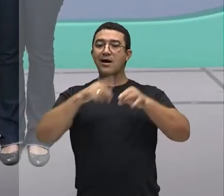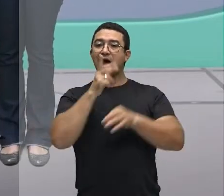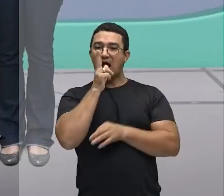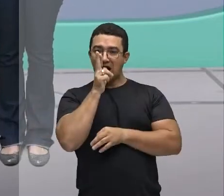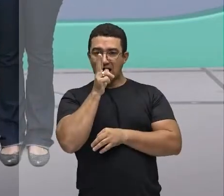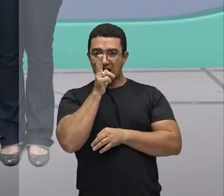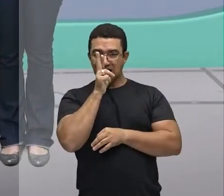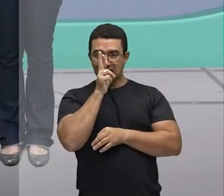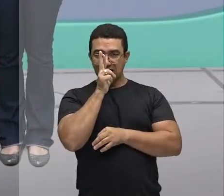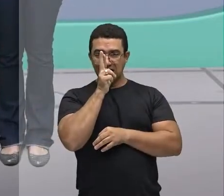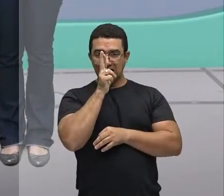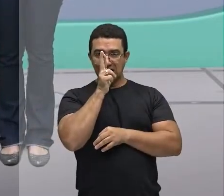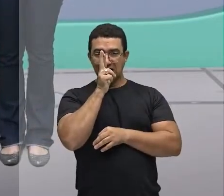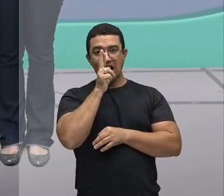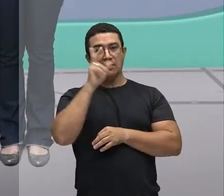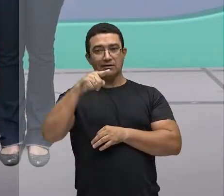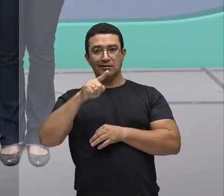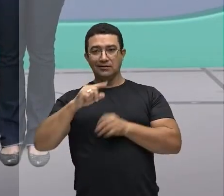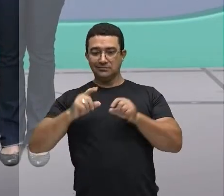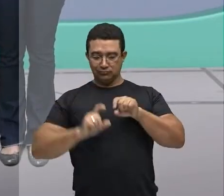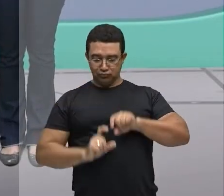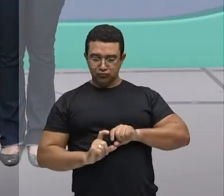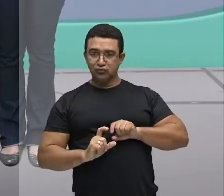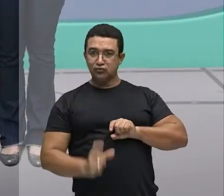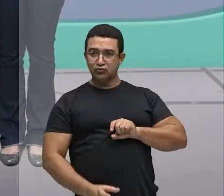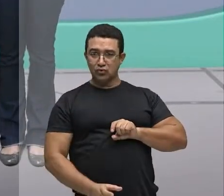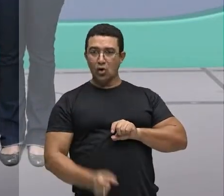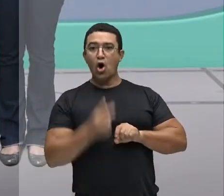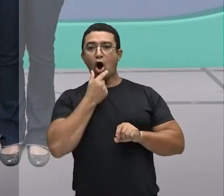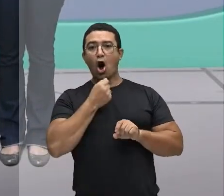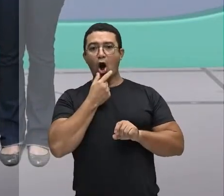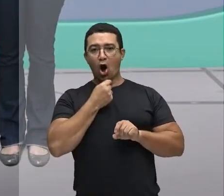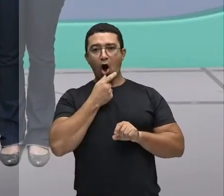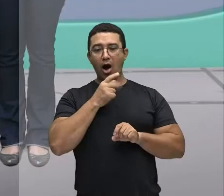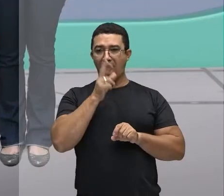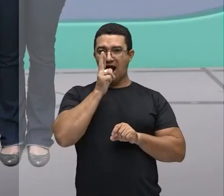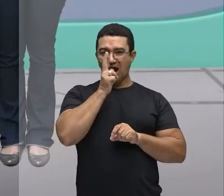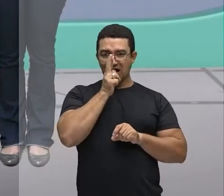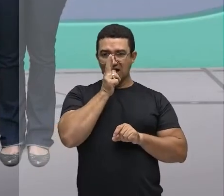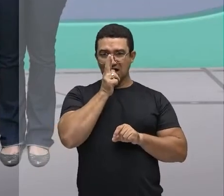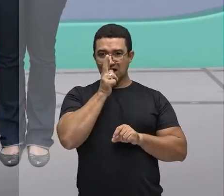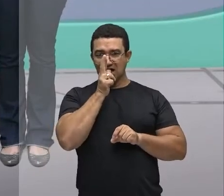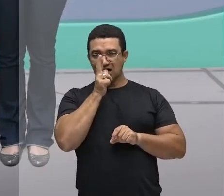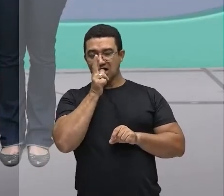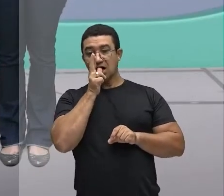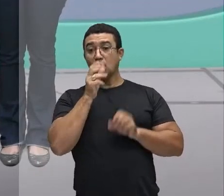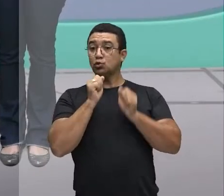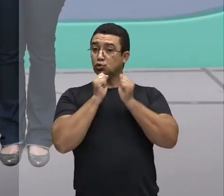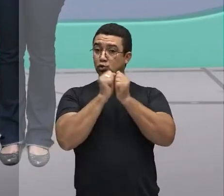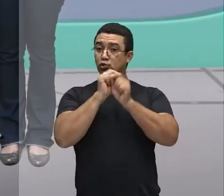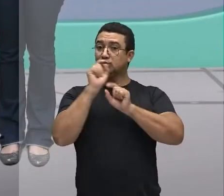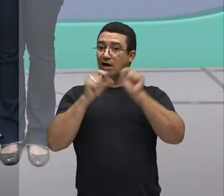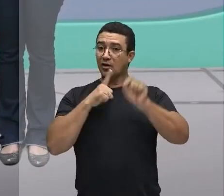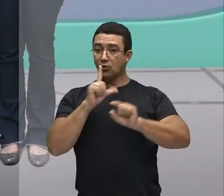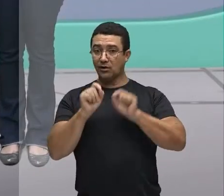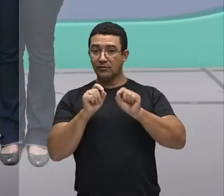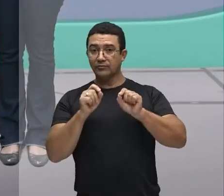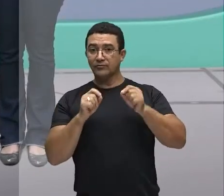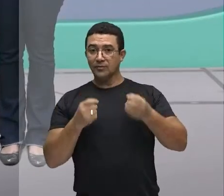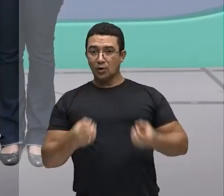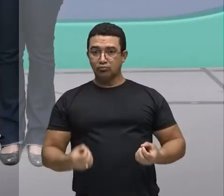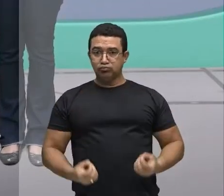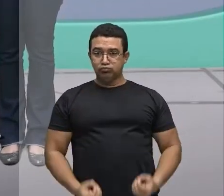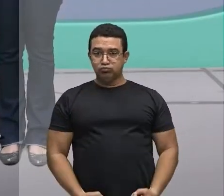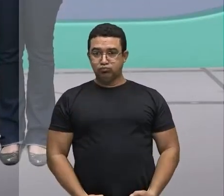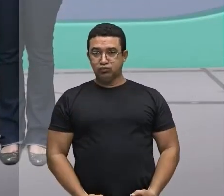Que é um órgão que está para fora do corpo do homem. Junto com esse órgão que está para fora, nós temos também a bolsa